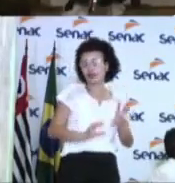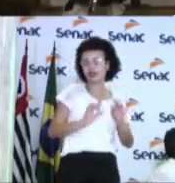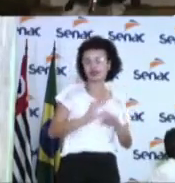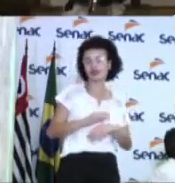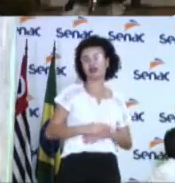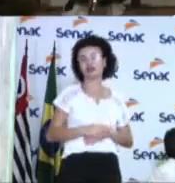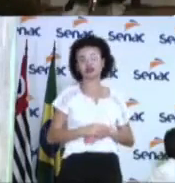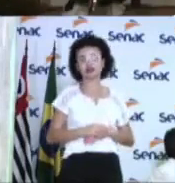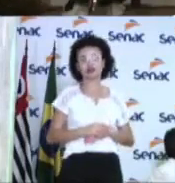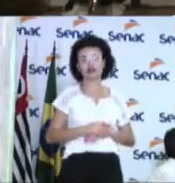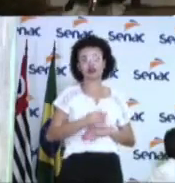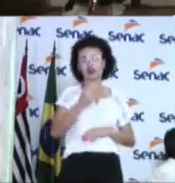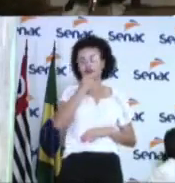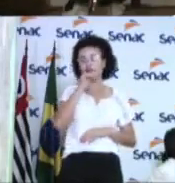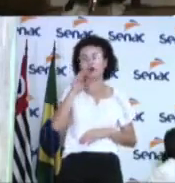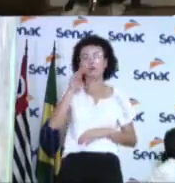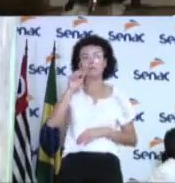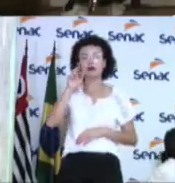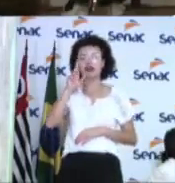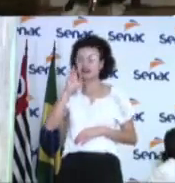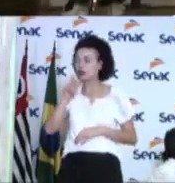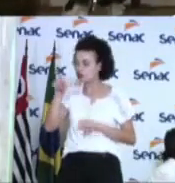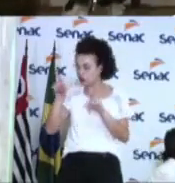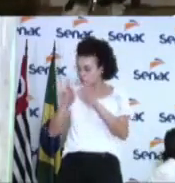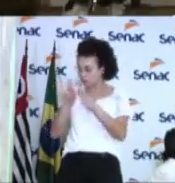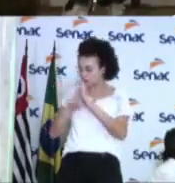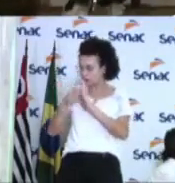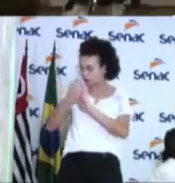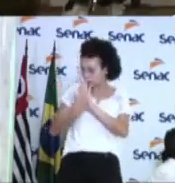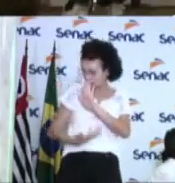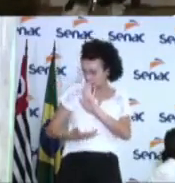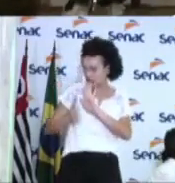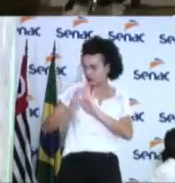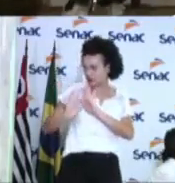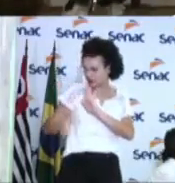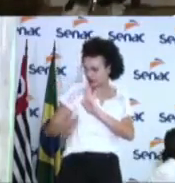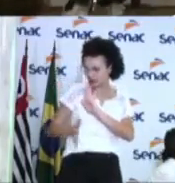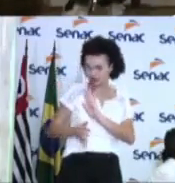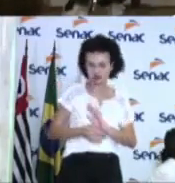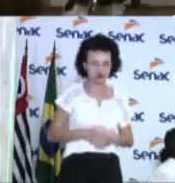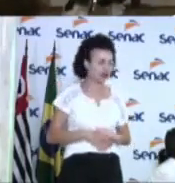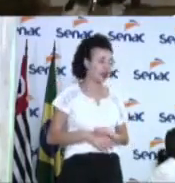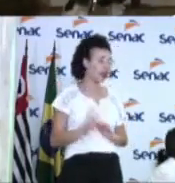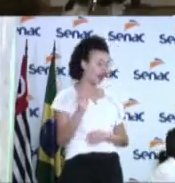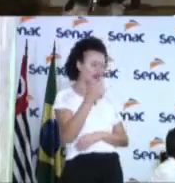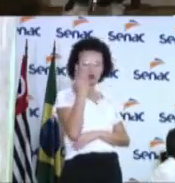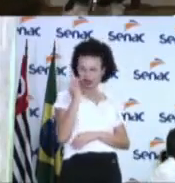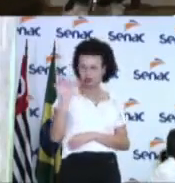Vamos trazer, porque você, Marcelo, por exemplo, é roteirista também, né? Já roteirizou. Ele acha que não, mas ele é.